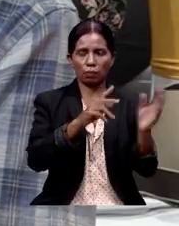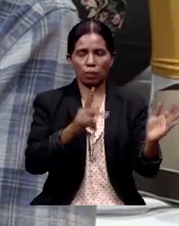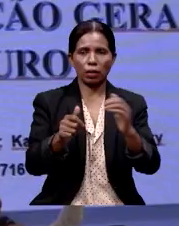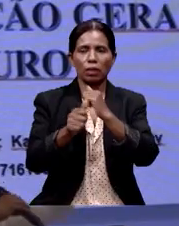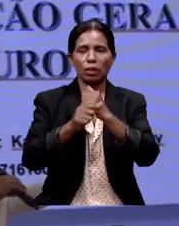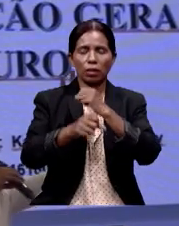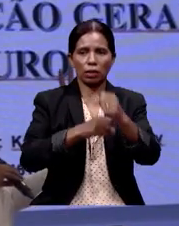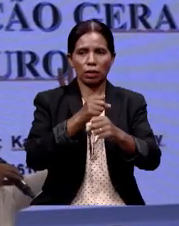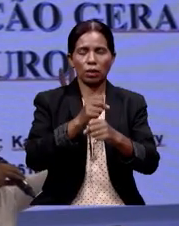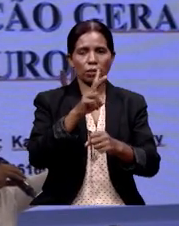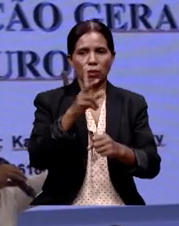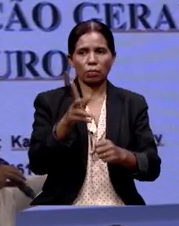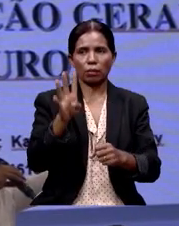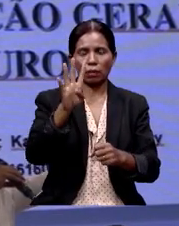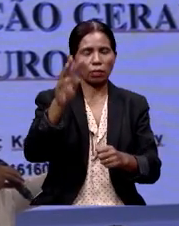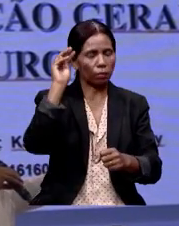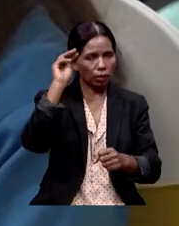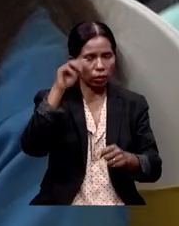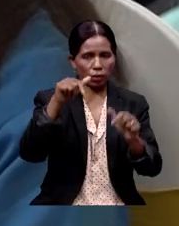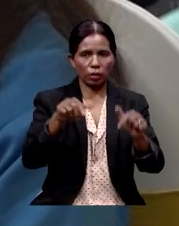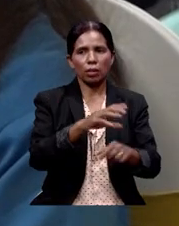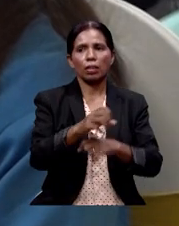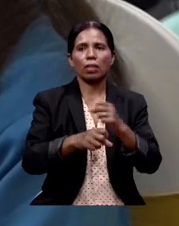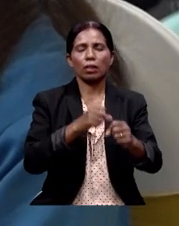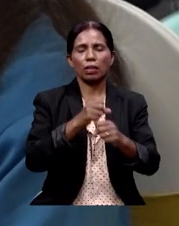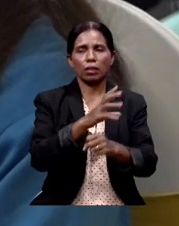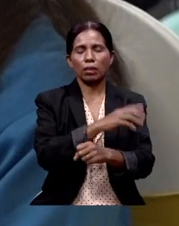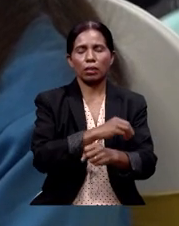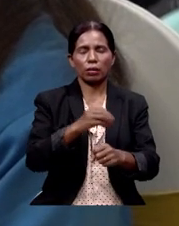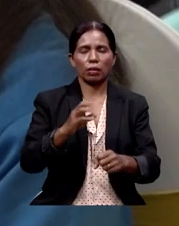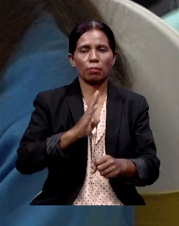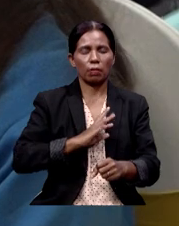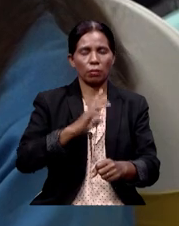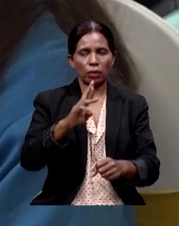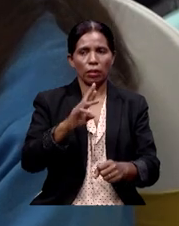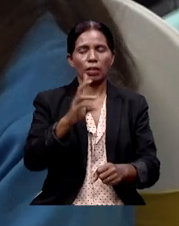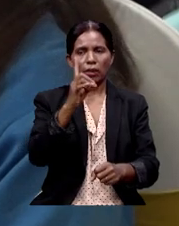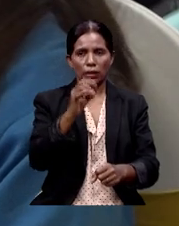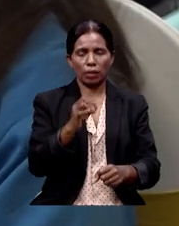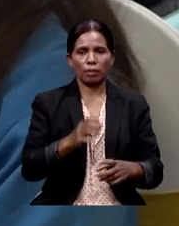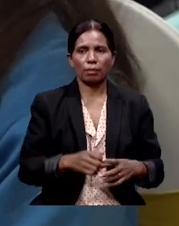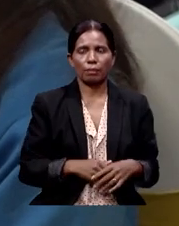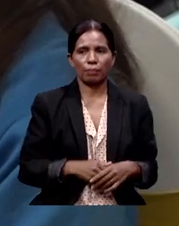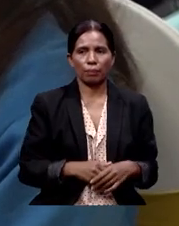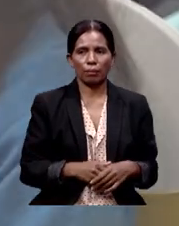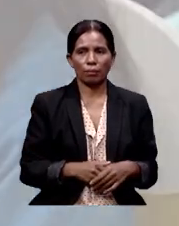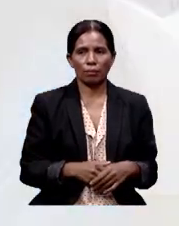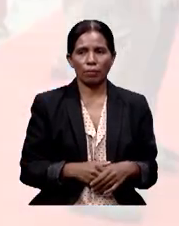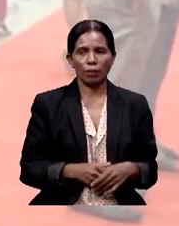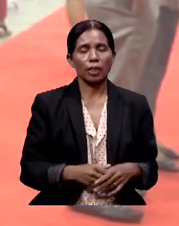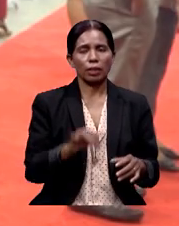Tinang Rio Roron Resenhat, Ministério Nenian, nebe realize salão multiojos beboradili quintane. Sim, e dané a missa